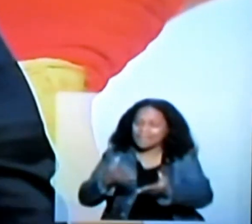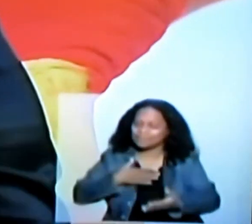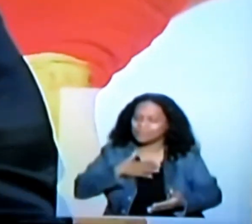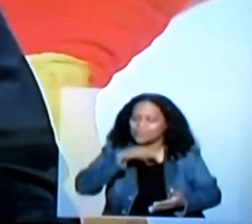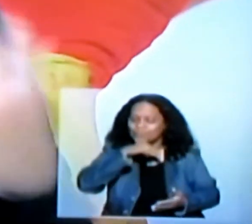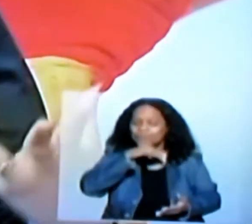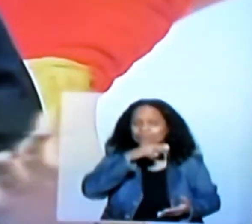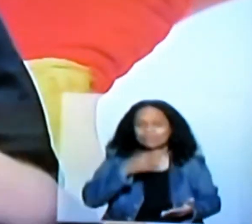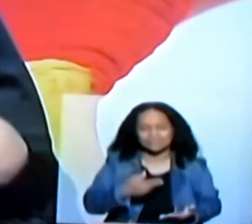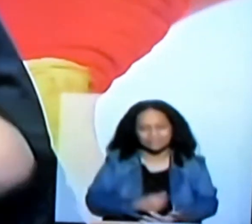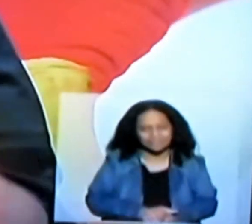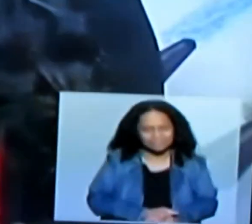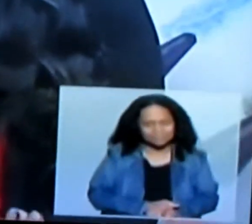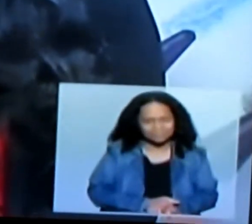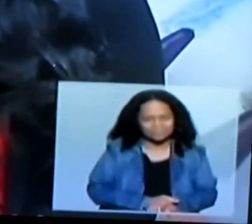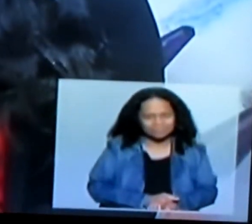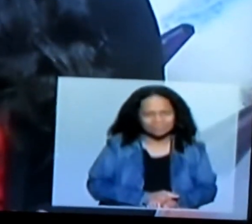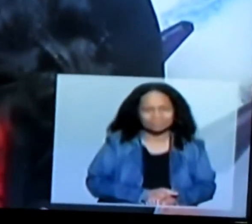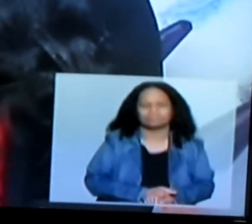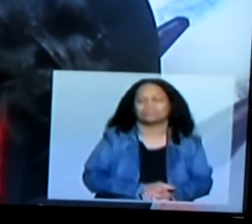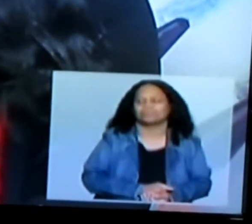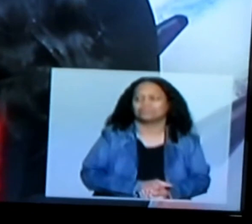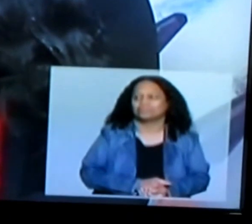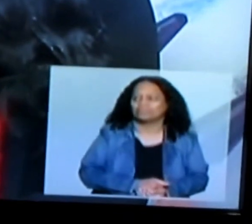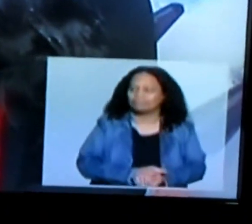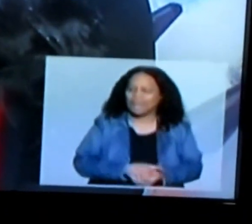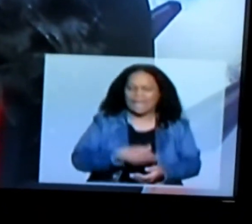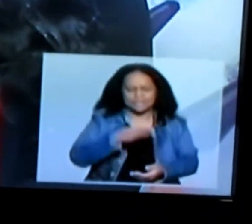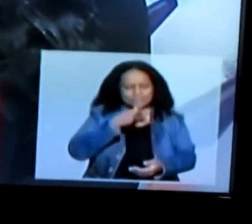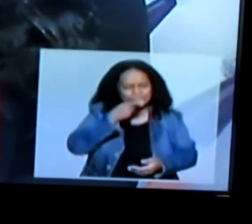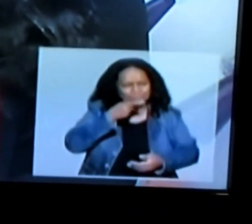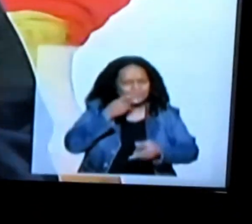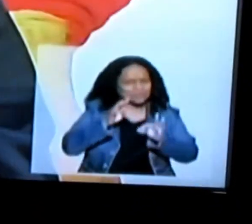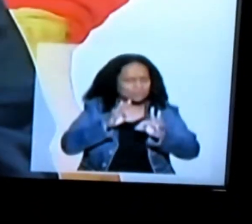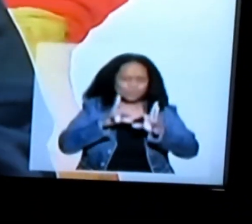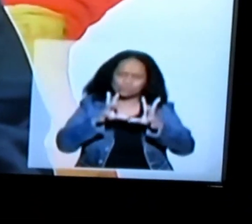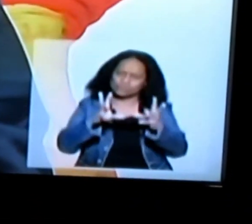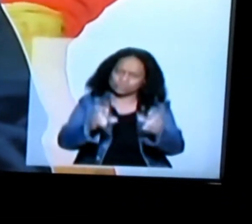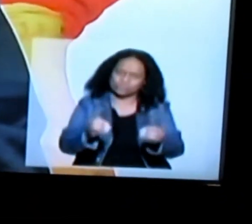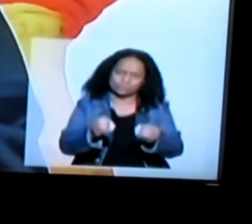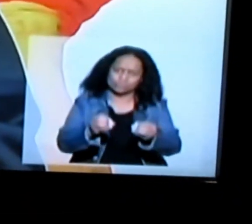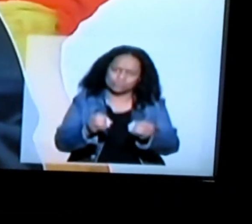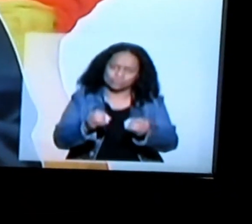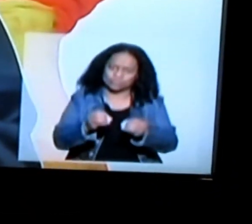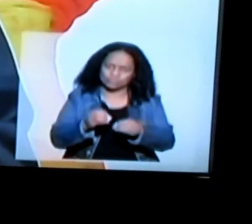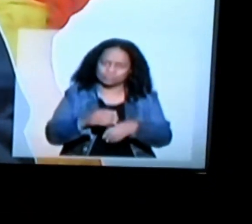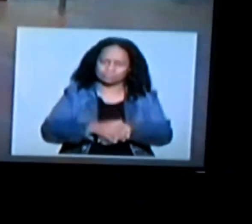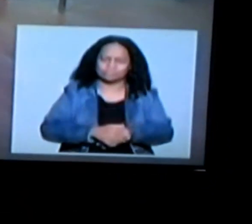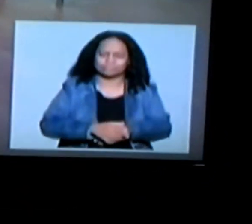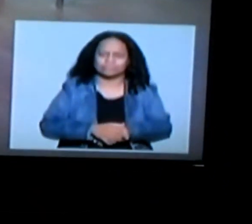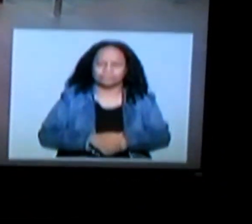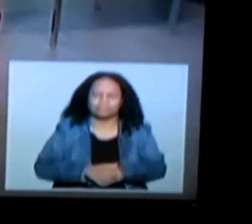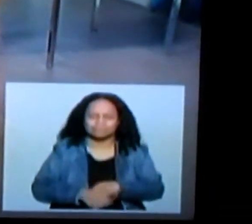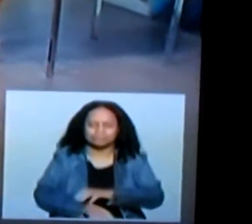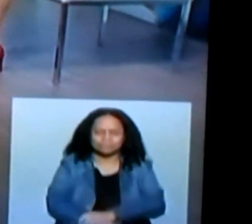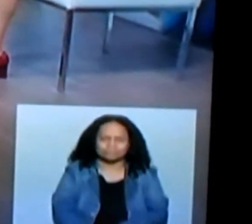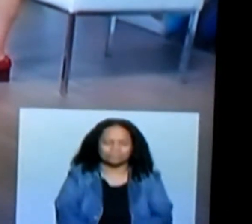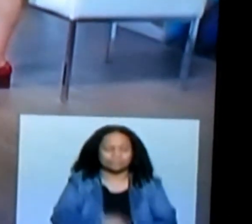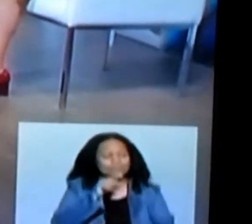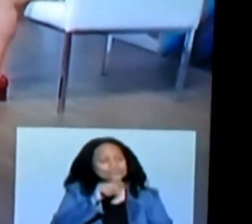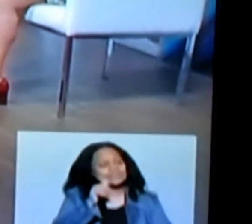Tem gente, sabe, tem um senhor que sempre acompanha. Vocês falam mais de livro infantil juvenil? A gente fala de tudo. O new adult. Eu falo mais de new